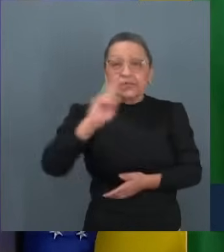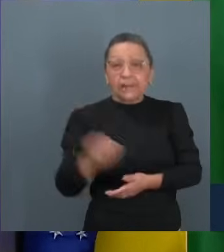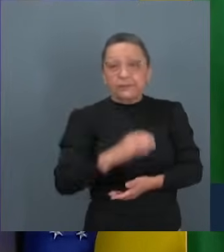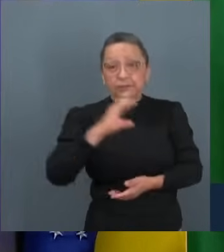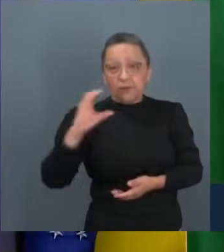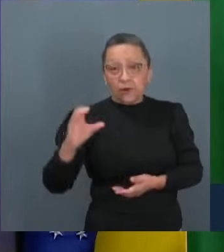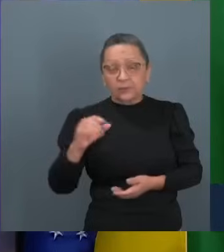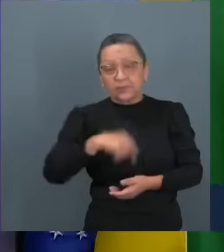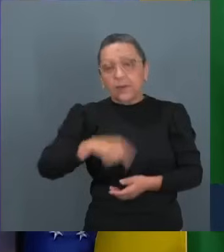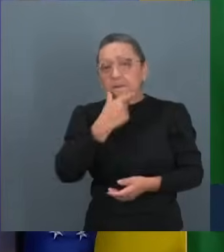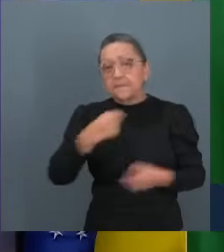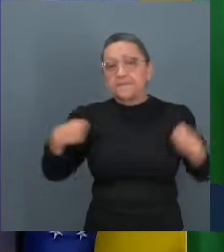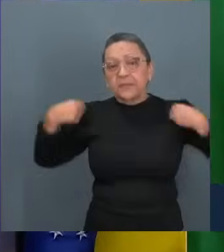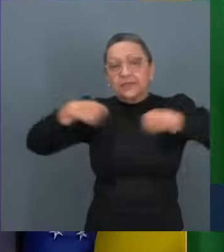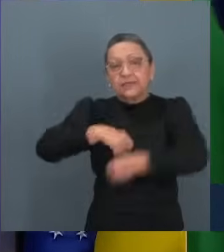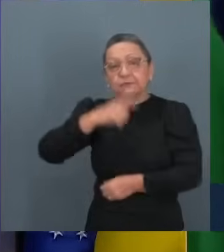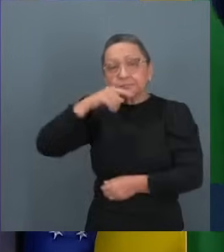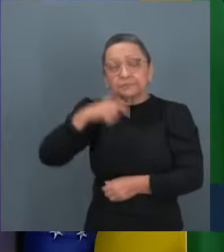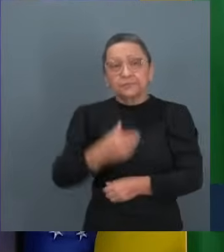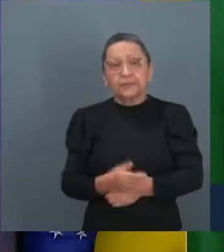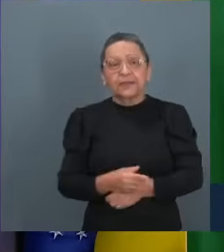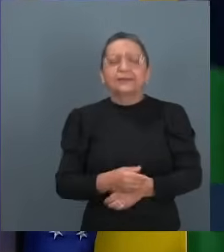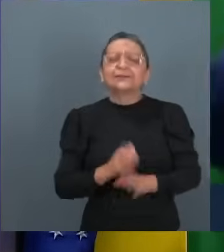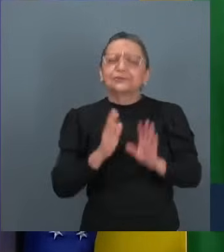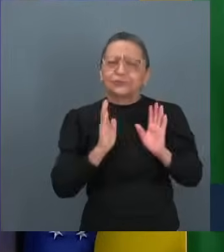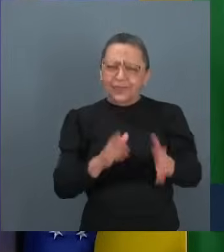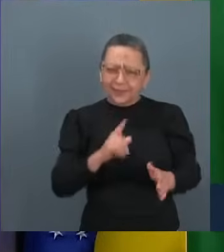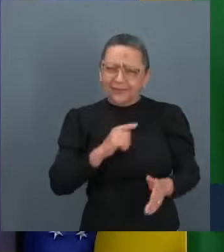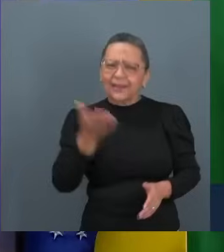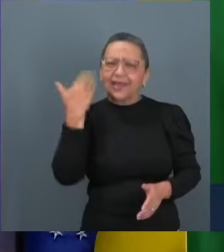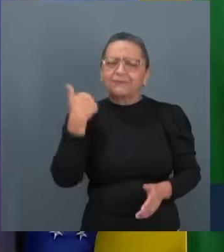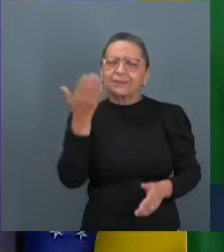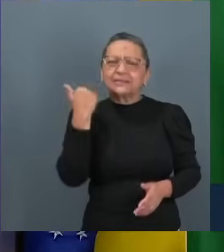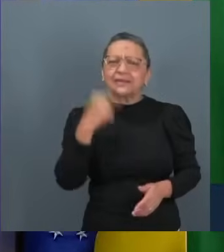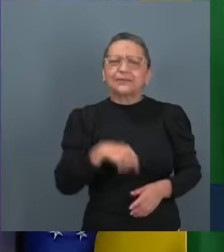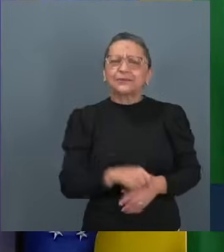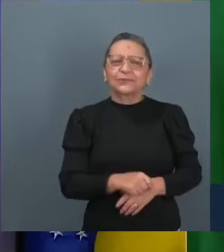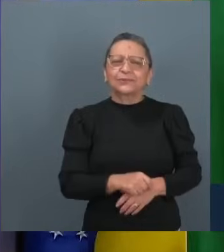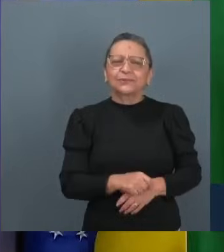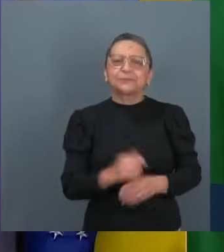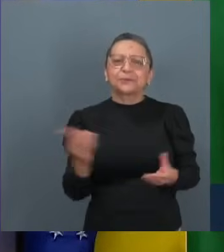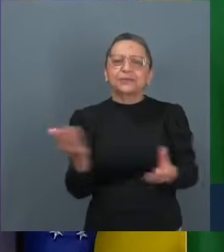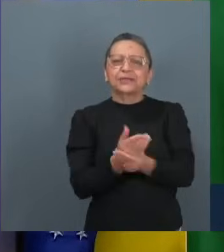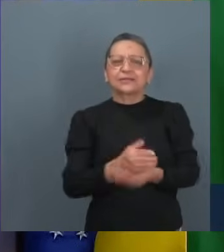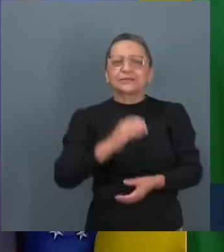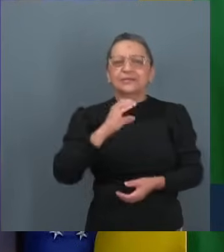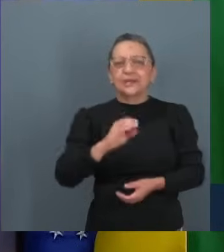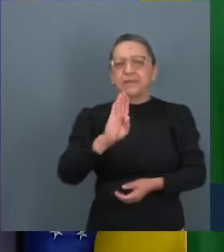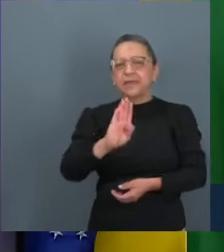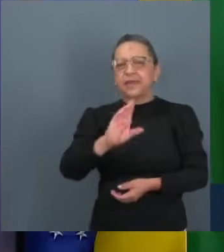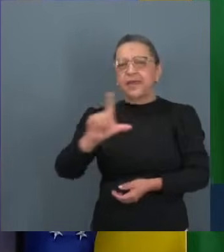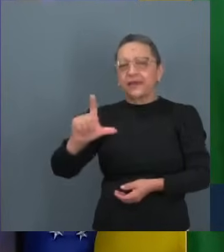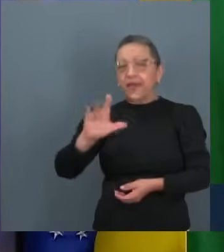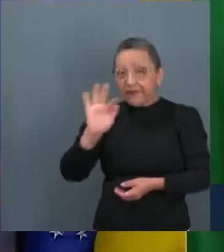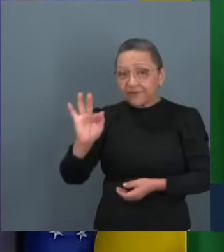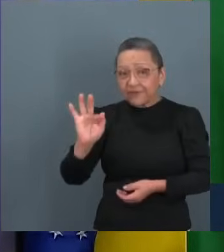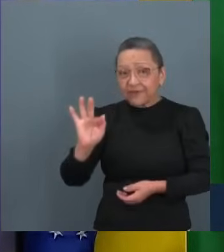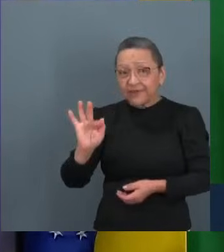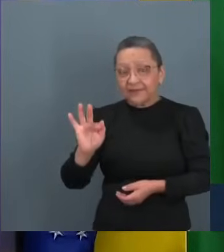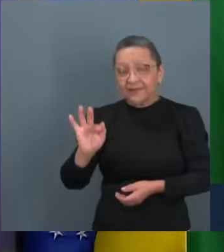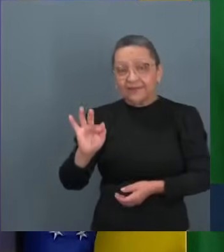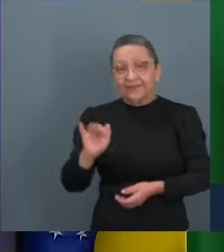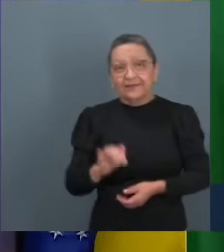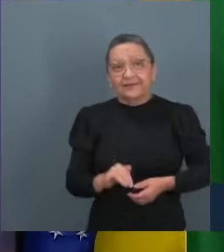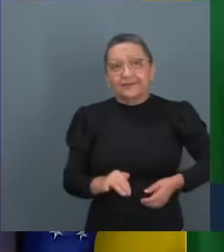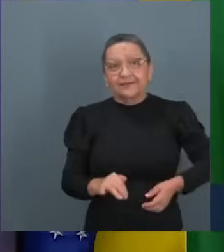Tiveram tantos, né? Mas teve aquela liminar da CBF, por exemplo, que o então presidente da